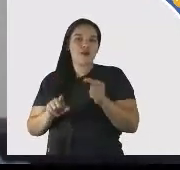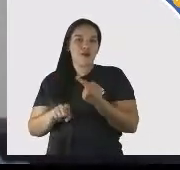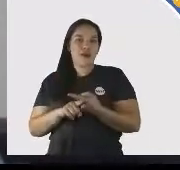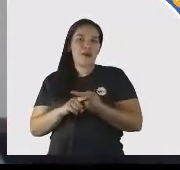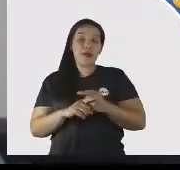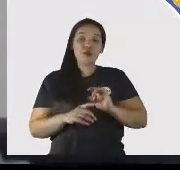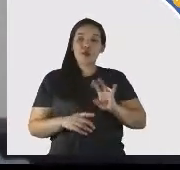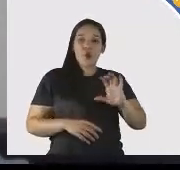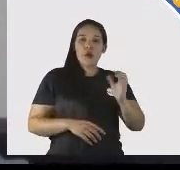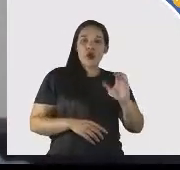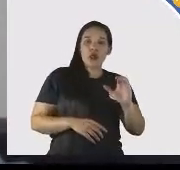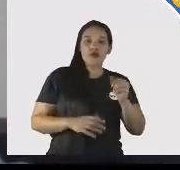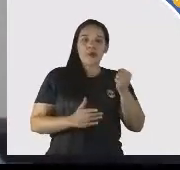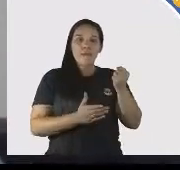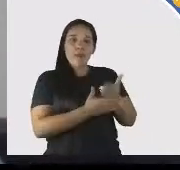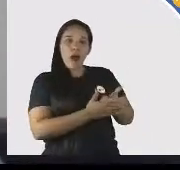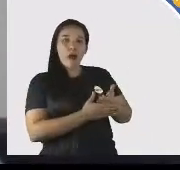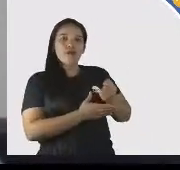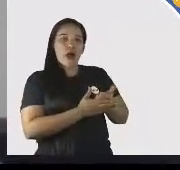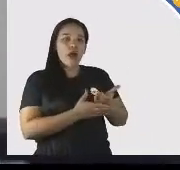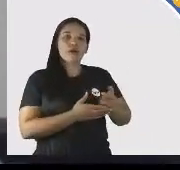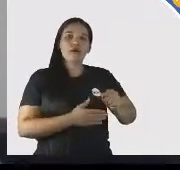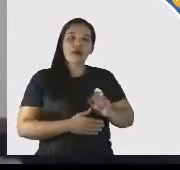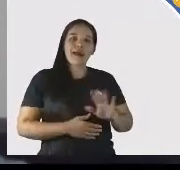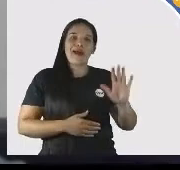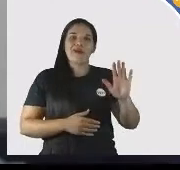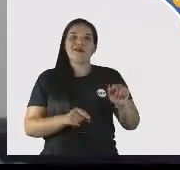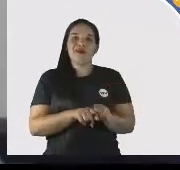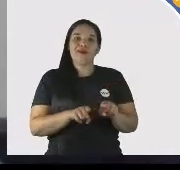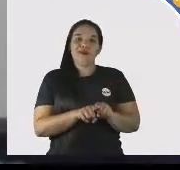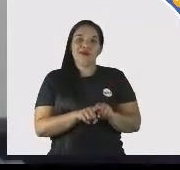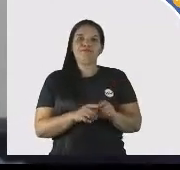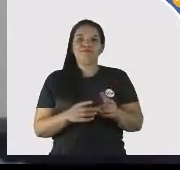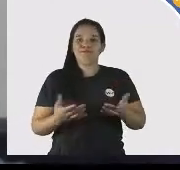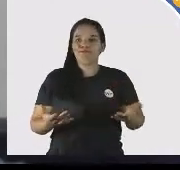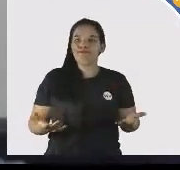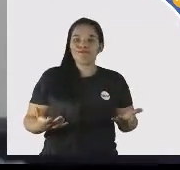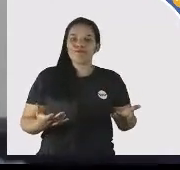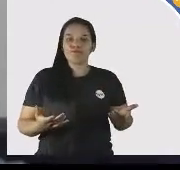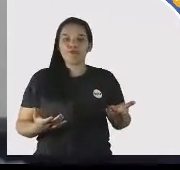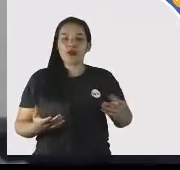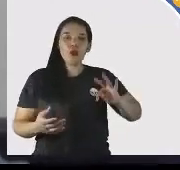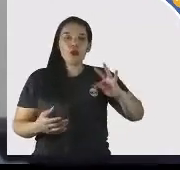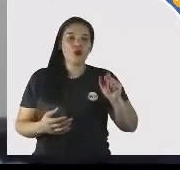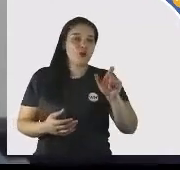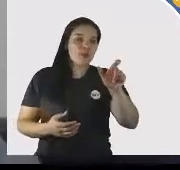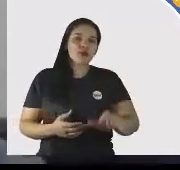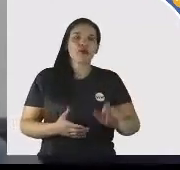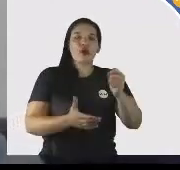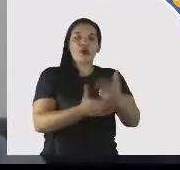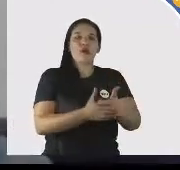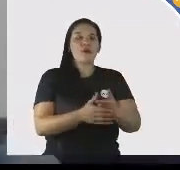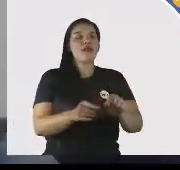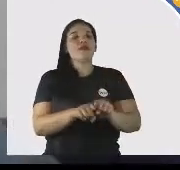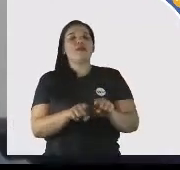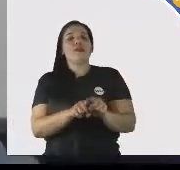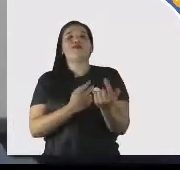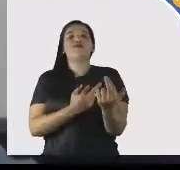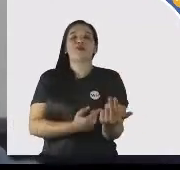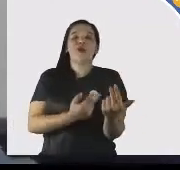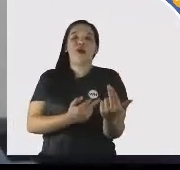crédito mas a parcela fica um pouco mais alto custo operacional sob um pouquinho o custo total do cliente sob um pouco Isso